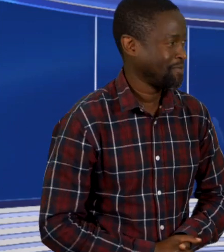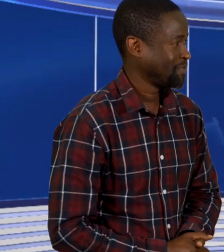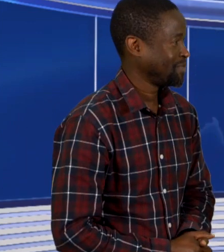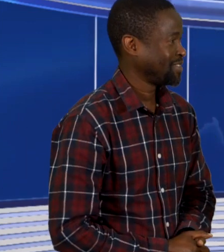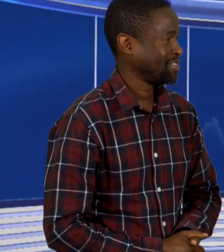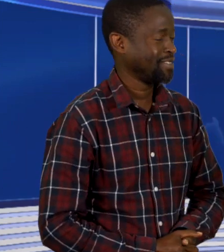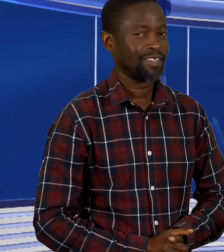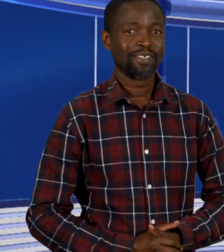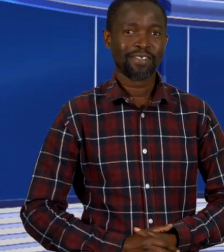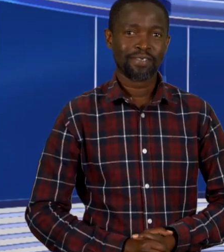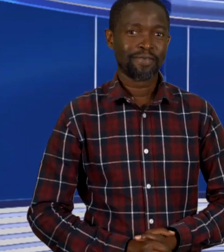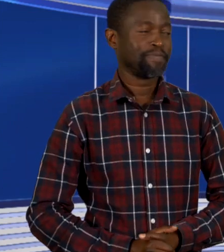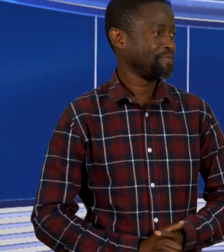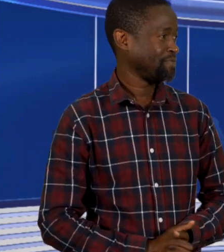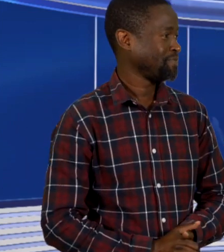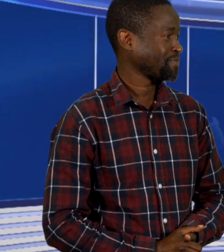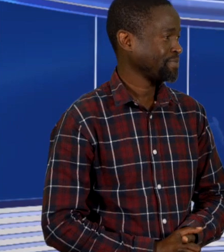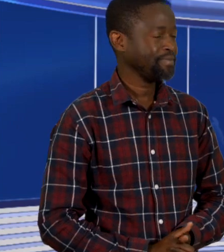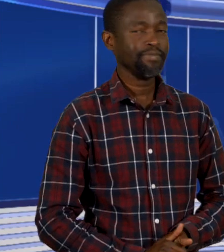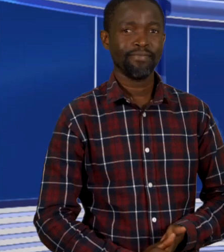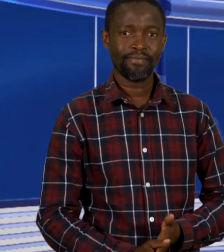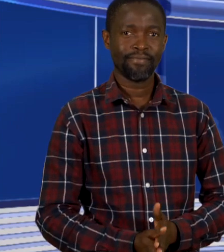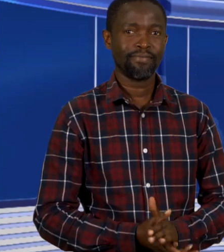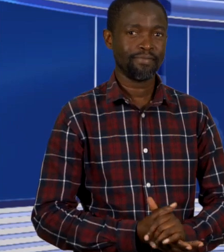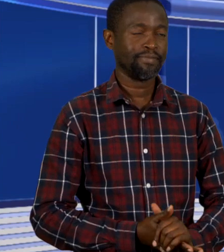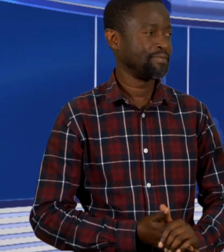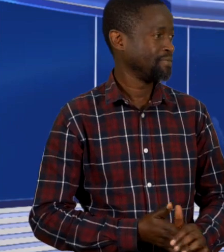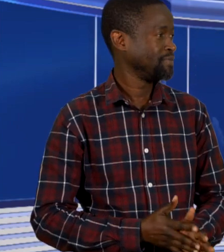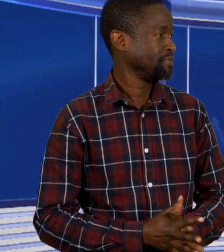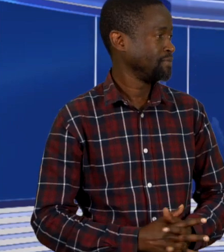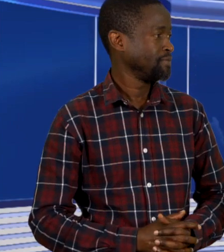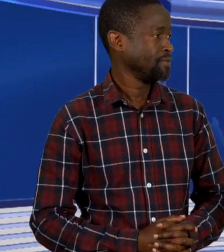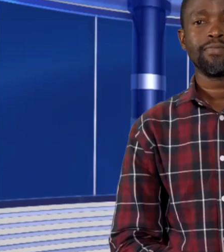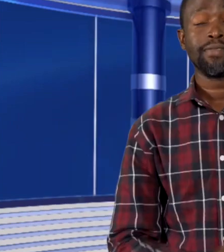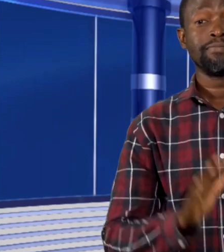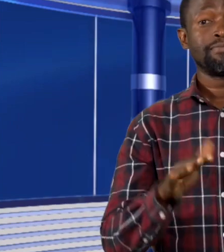Começamos este bloco com uma boa nova para as pessoas com deficiência.